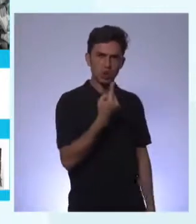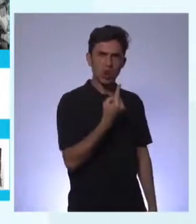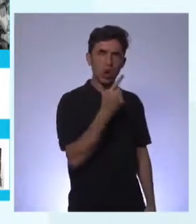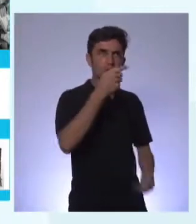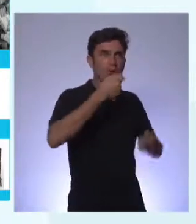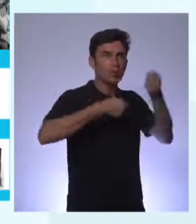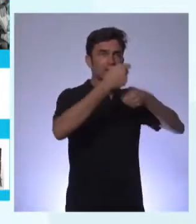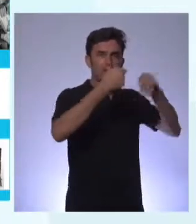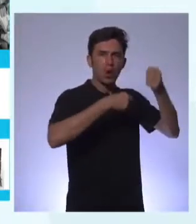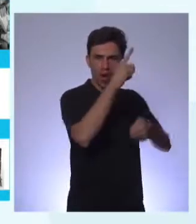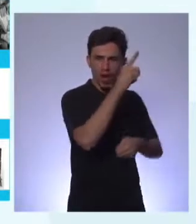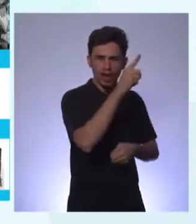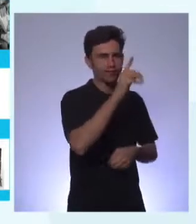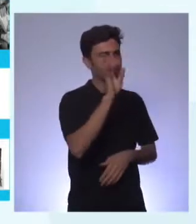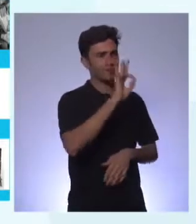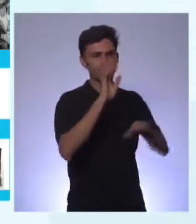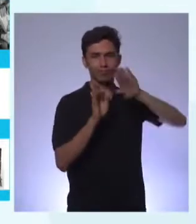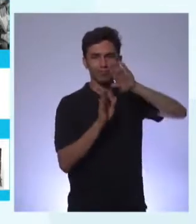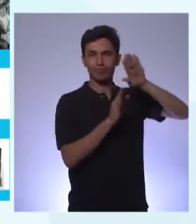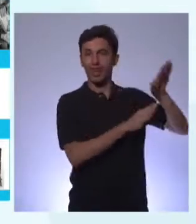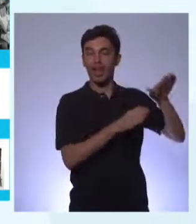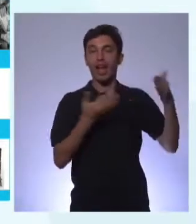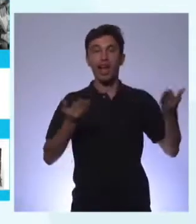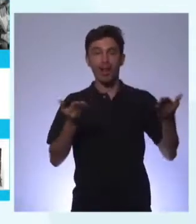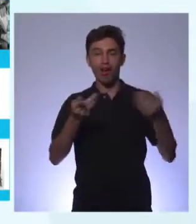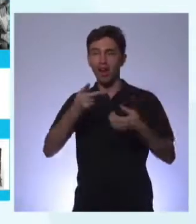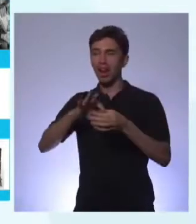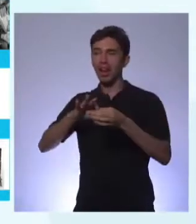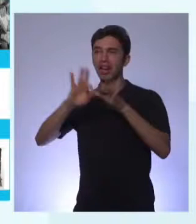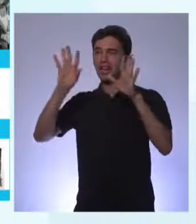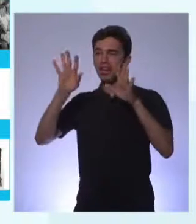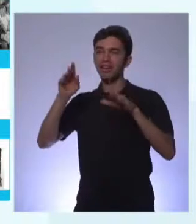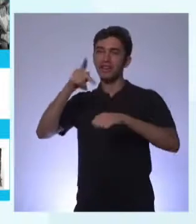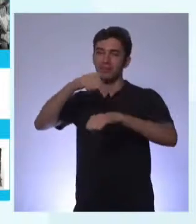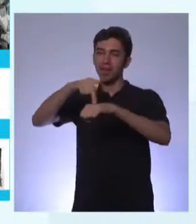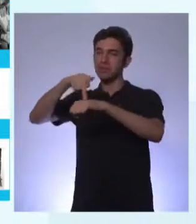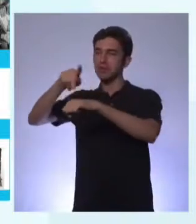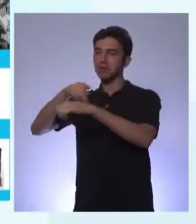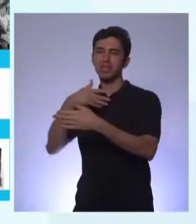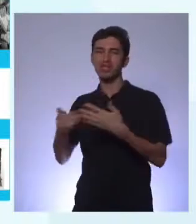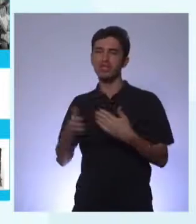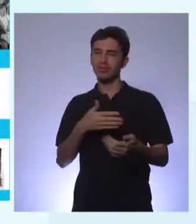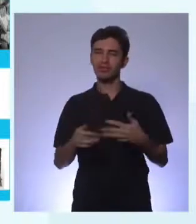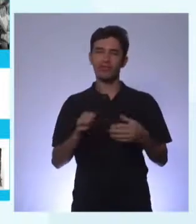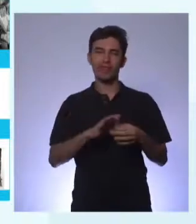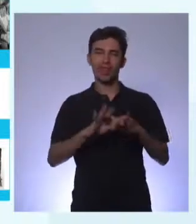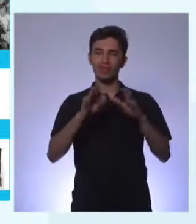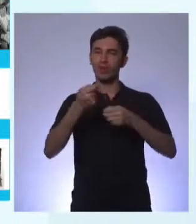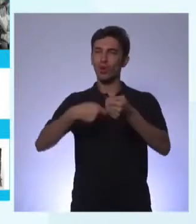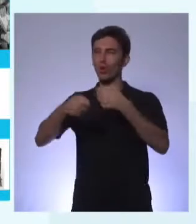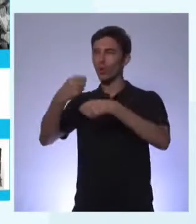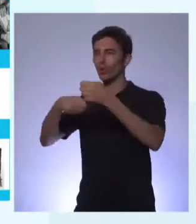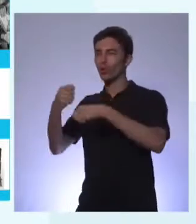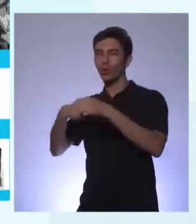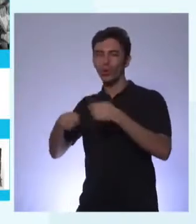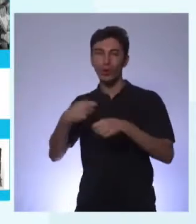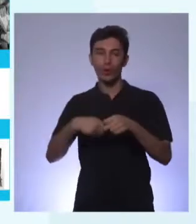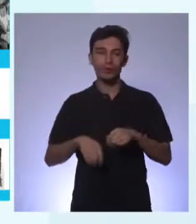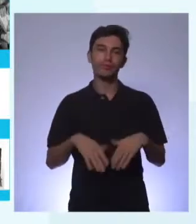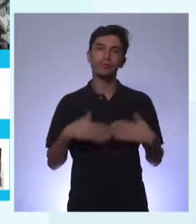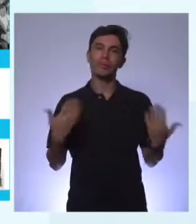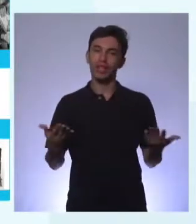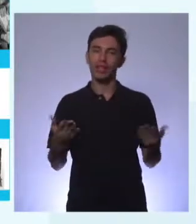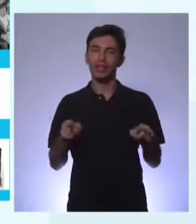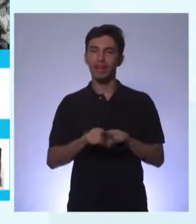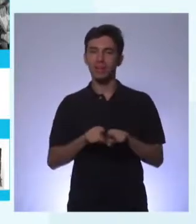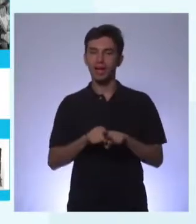colonial. Viu aí? E claro, quem vai ter o monopólio do comércio vai ser